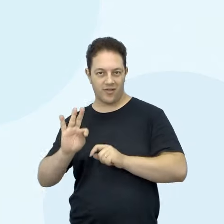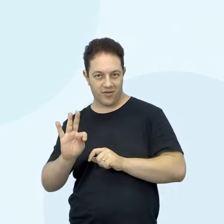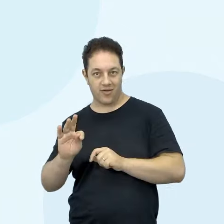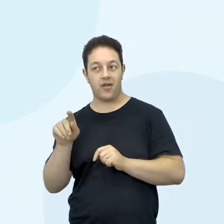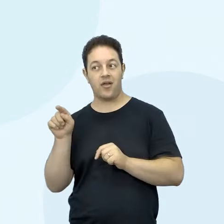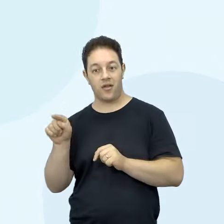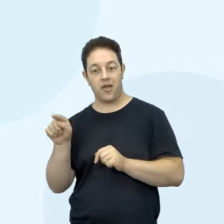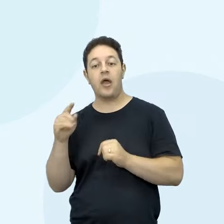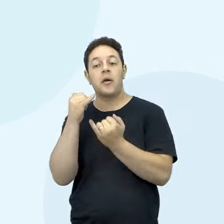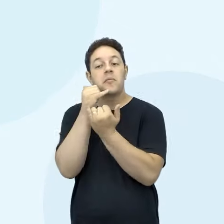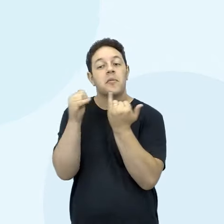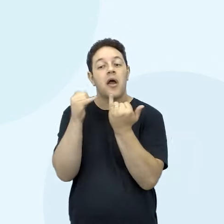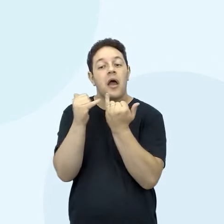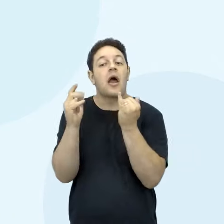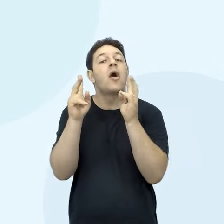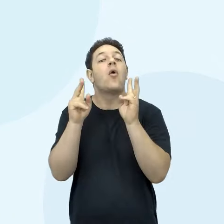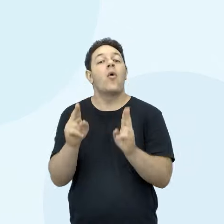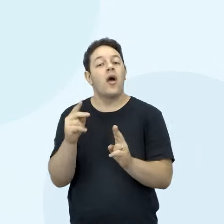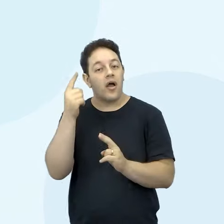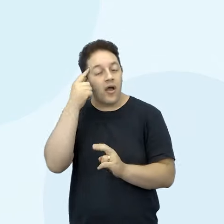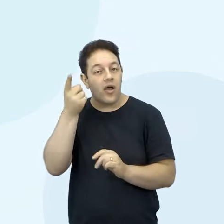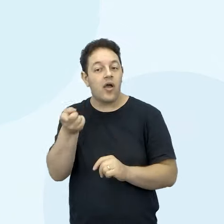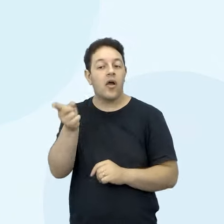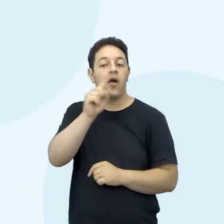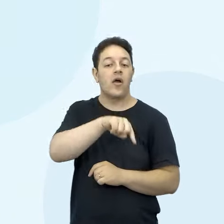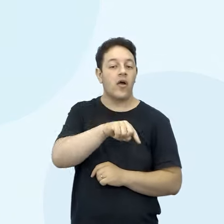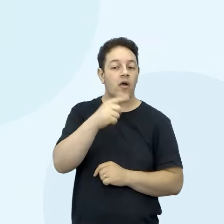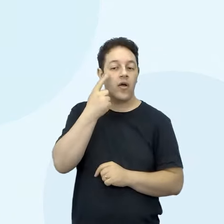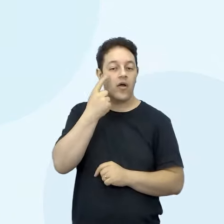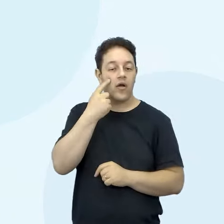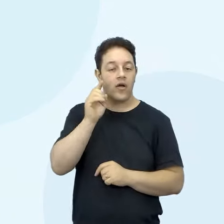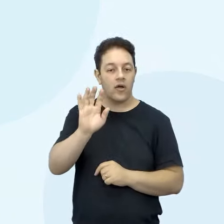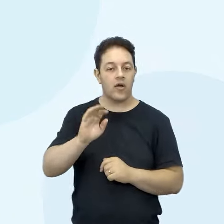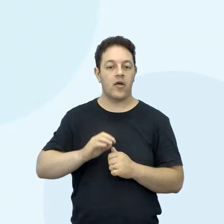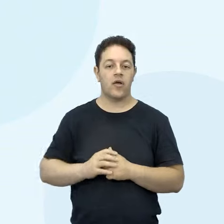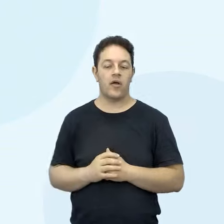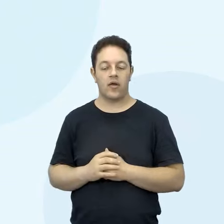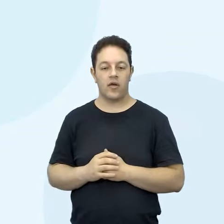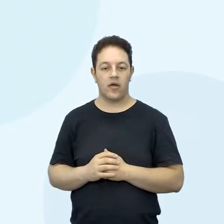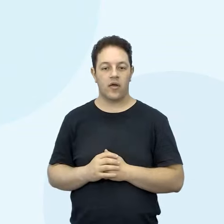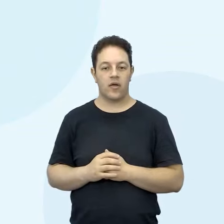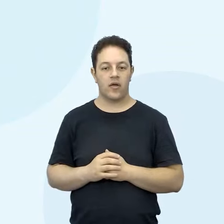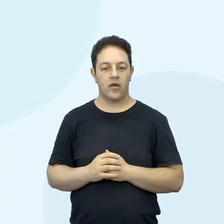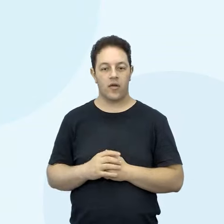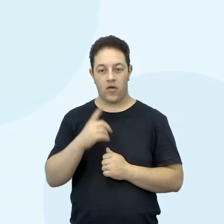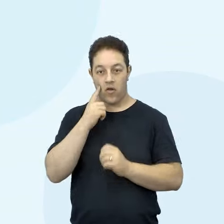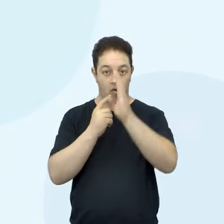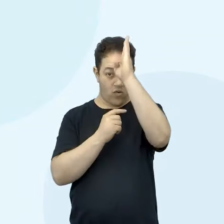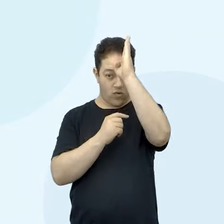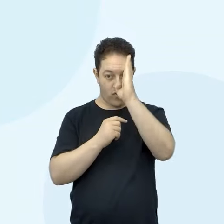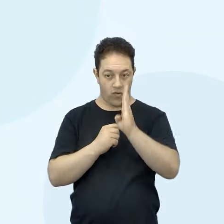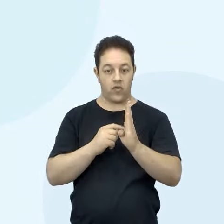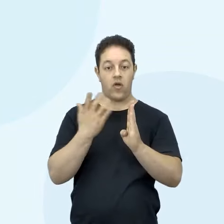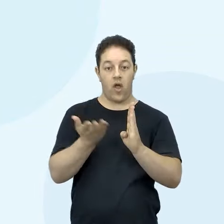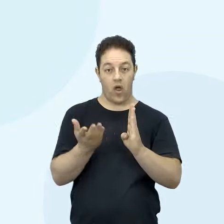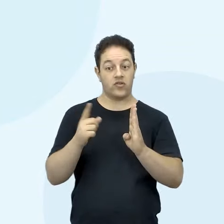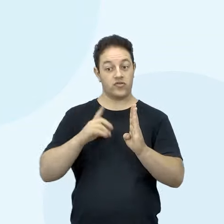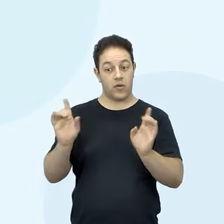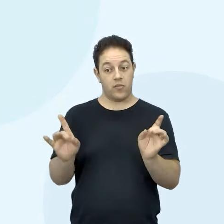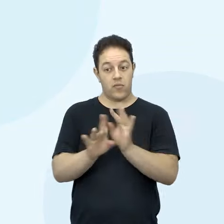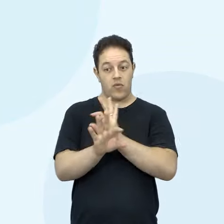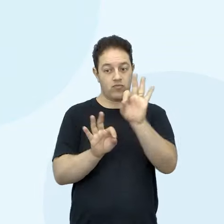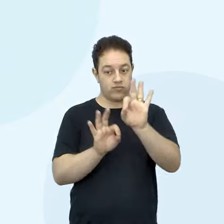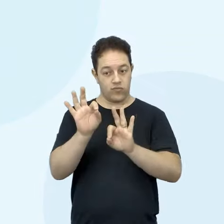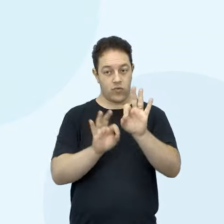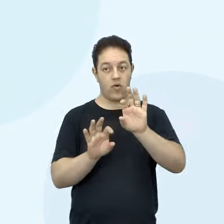fluorescente, e aquela que eu tinha pego lá. Vou fazer uma divisãozinha aqui para você perceber o que a gente tem juntando as duas coisas